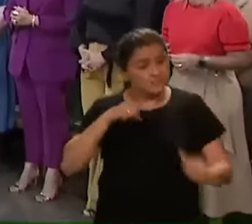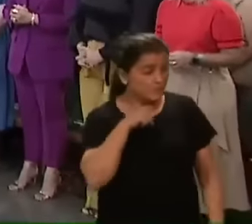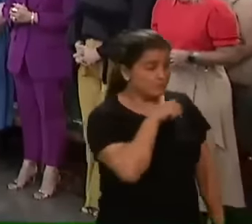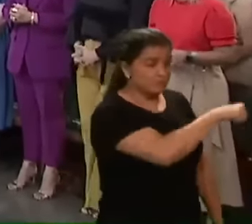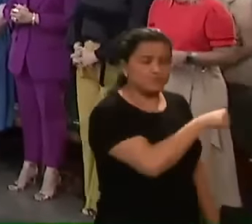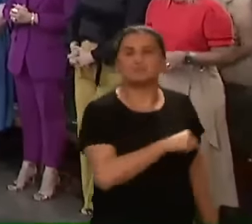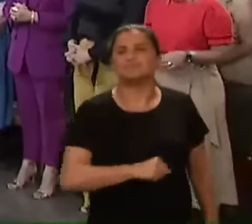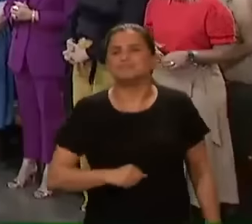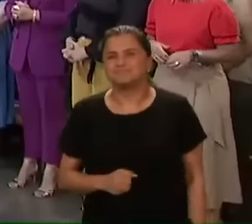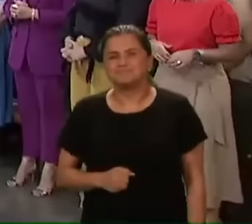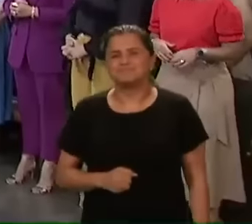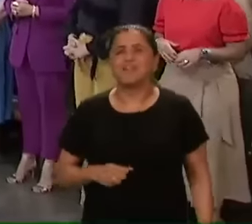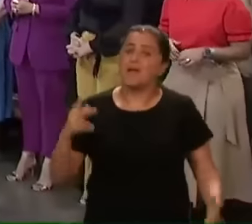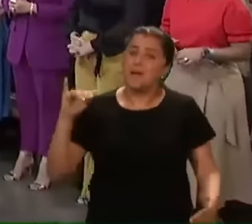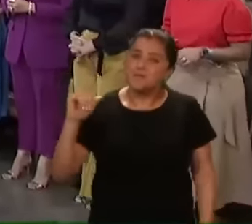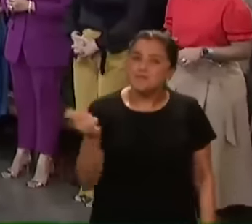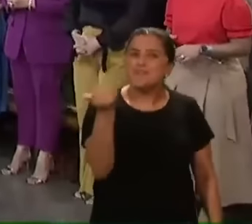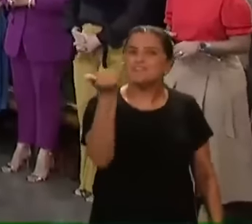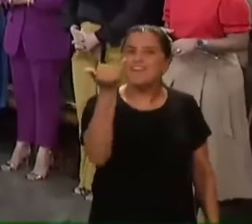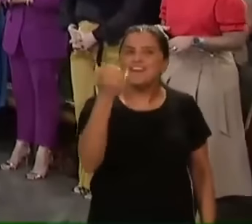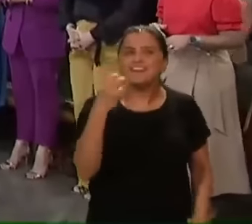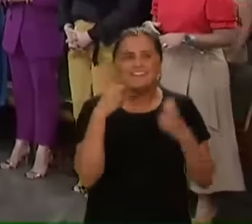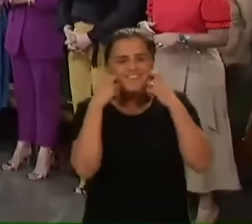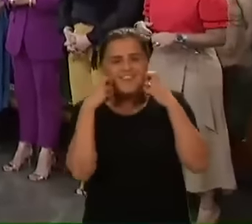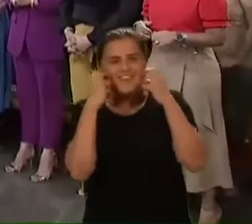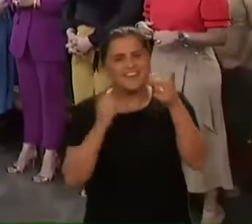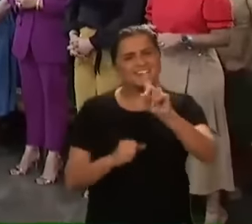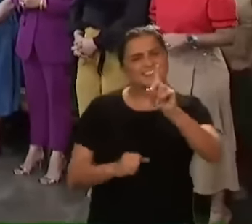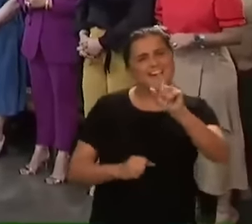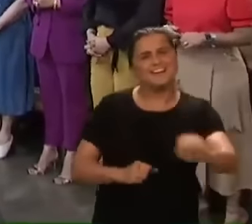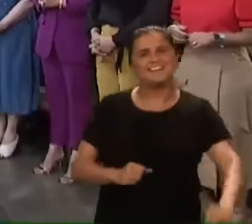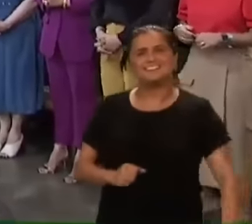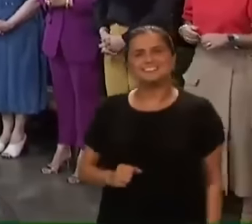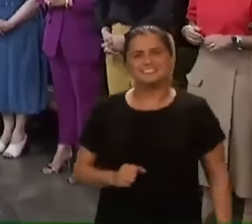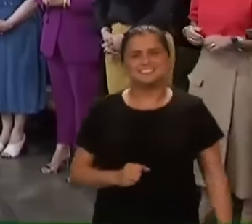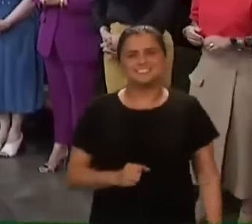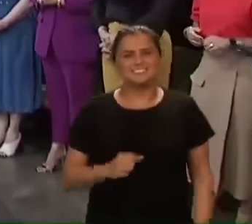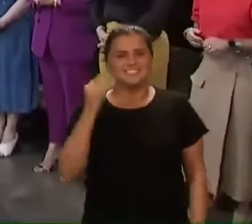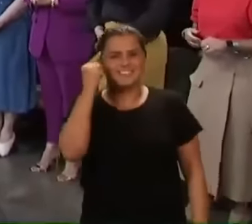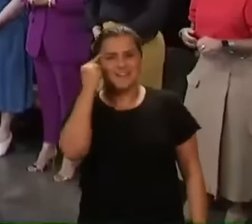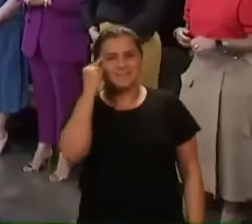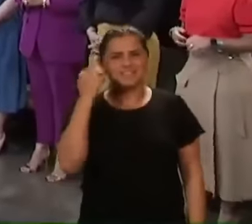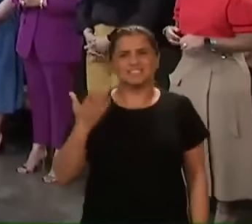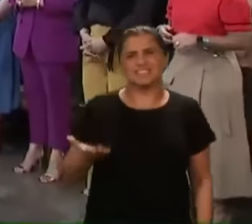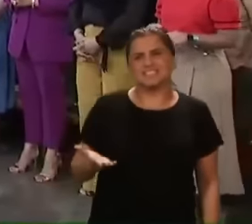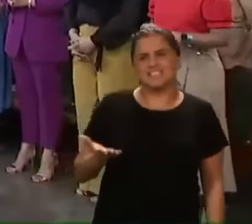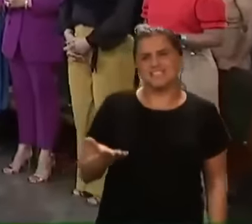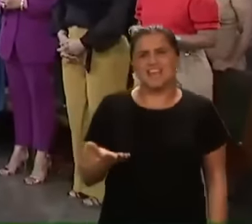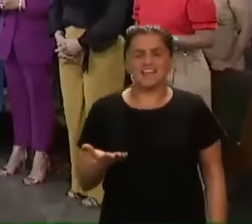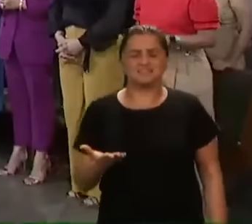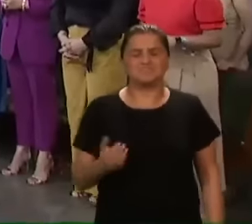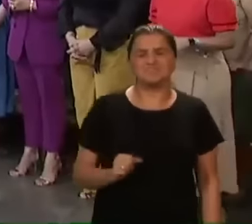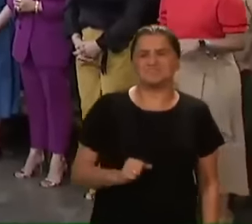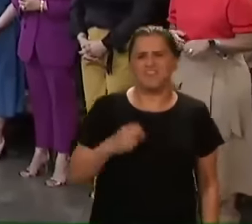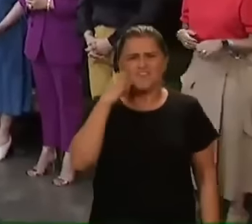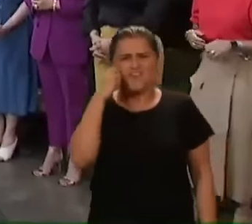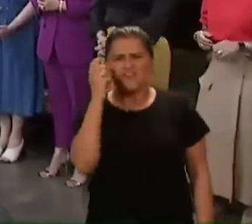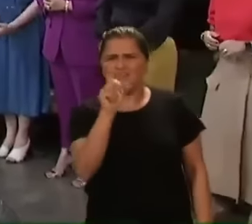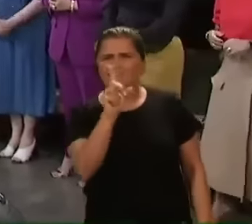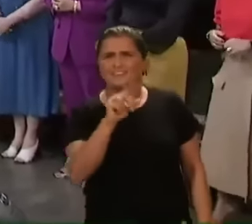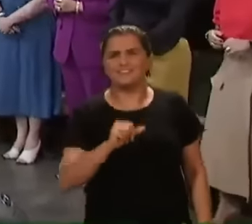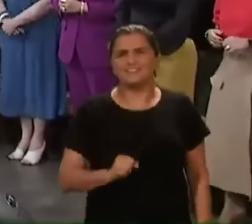mesmo. Não tenha vergonha não, viu? Eu fui cantar num programa de televisão secular, igual, né?